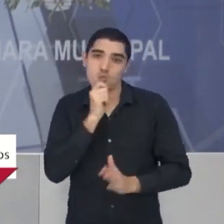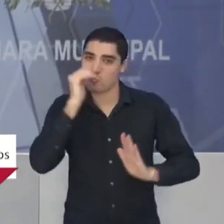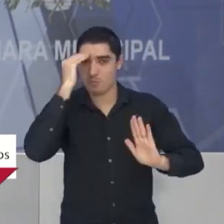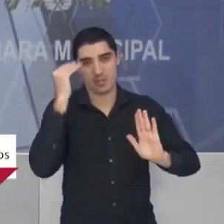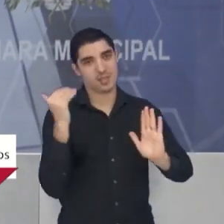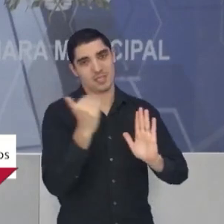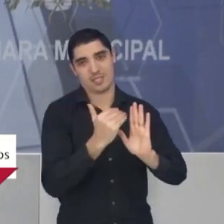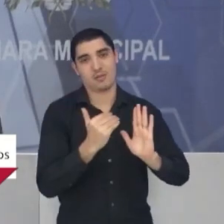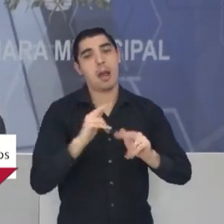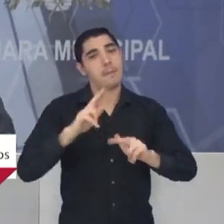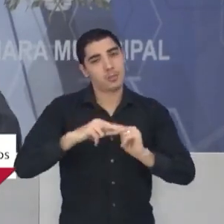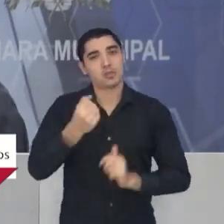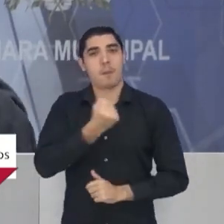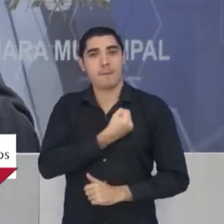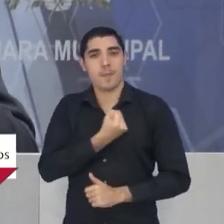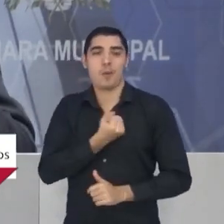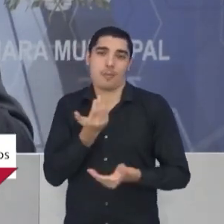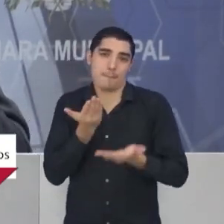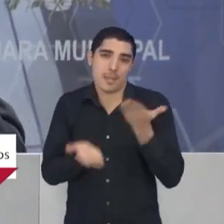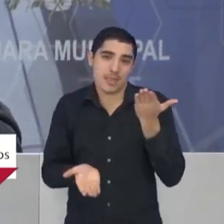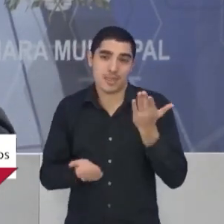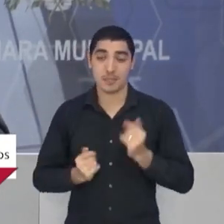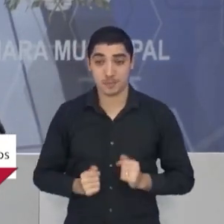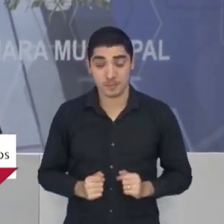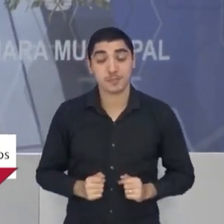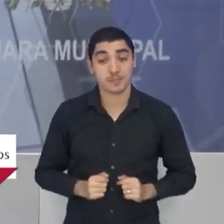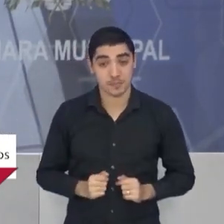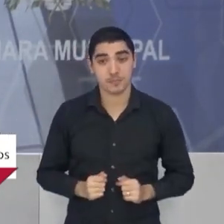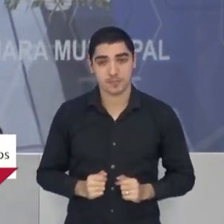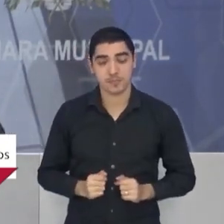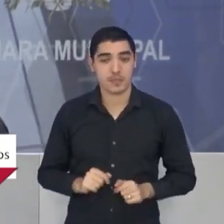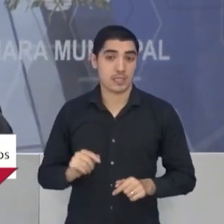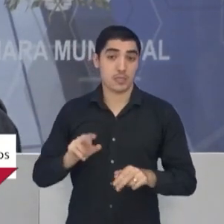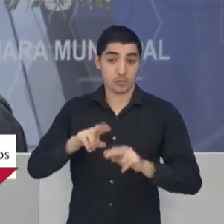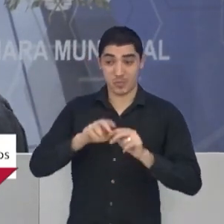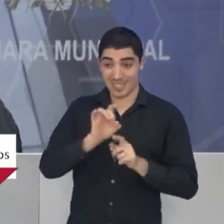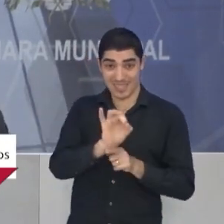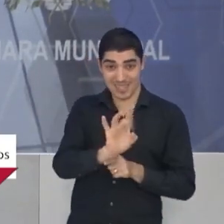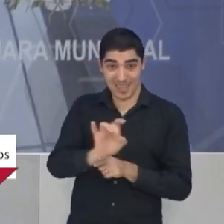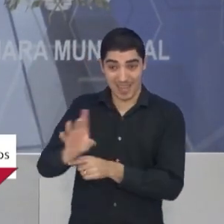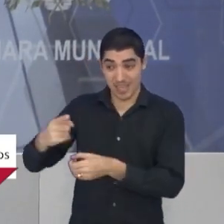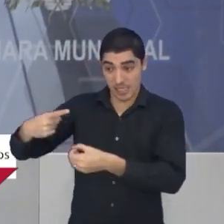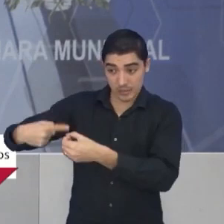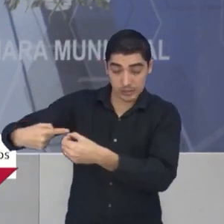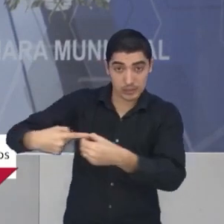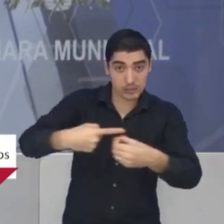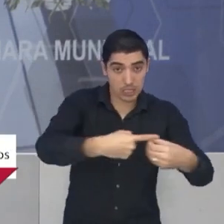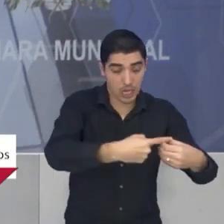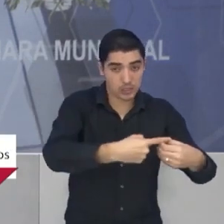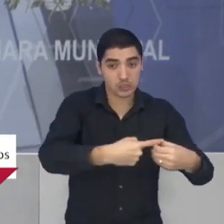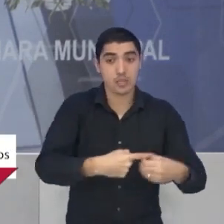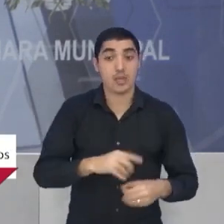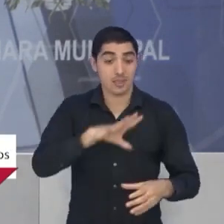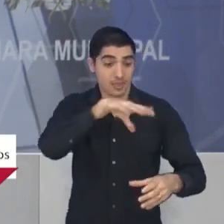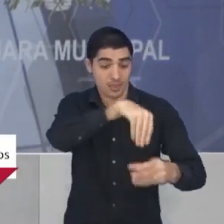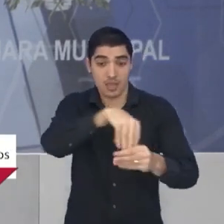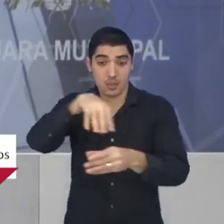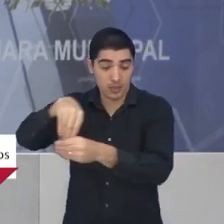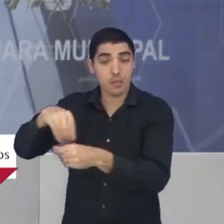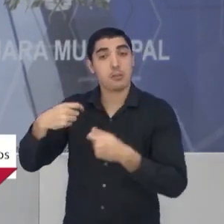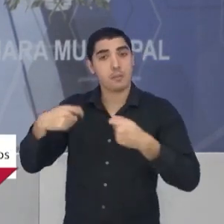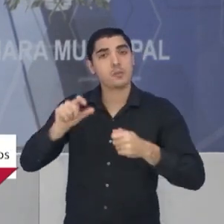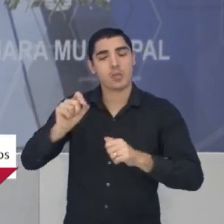avaliada reflexão interna no âmbito de cada município e uma